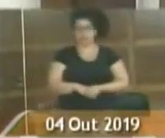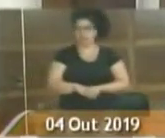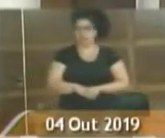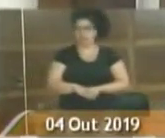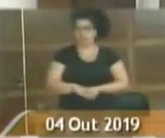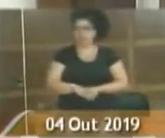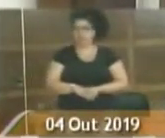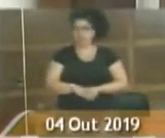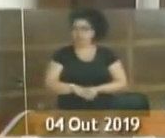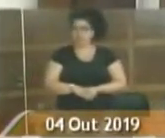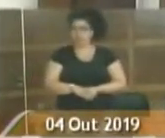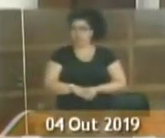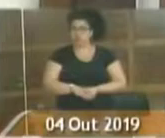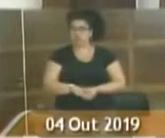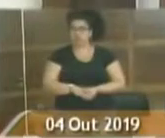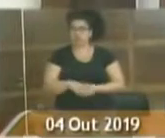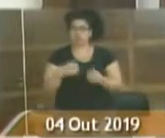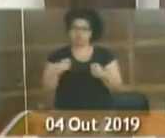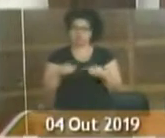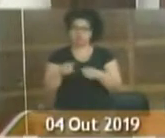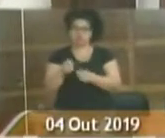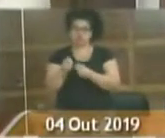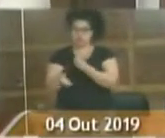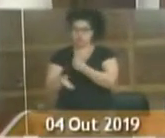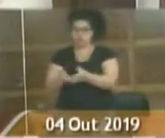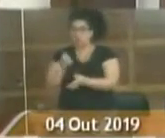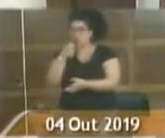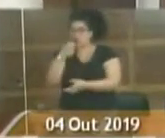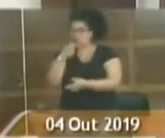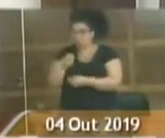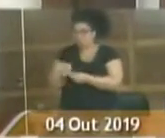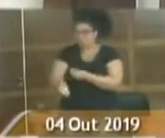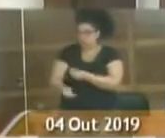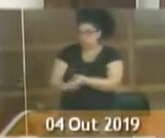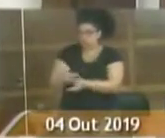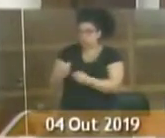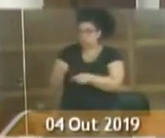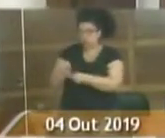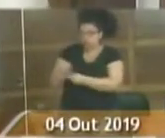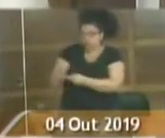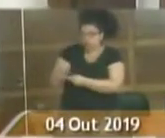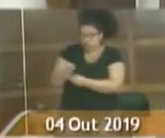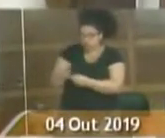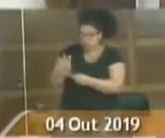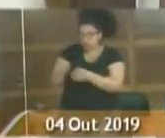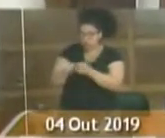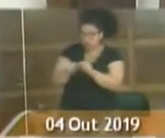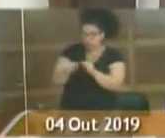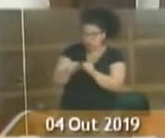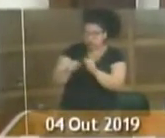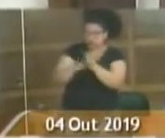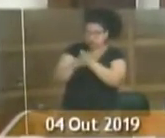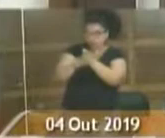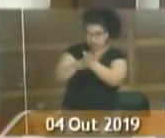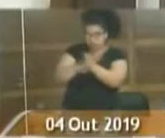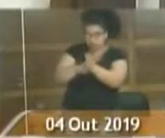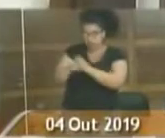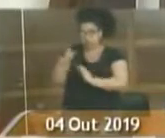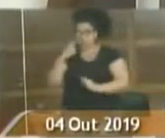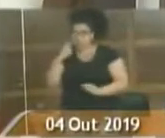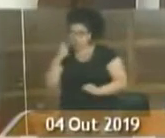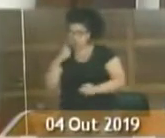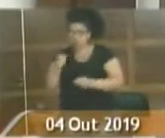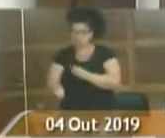quê? Porque alguém vai ter que dar um remédio para ele, tá? Mas eles vão fazer esse exame para vocês, vão dar, tá